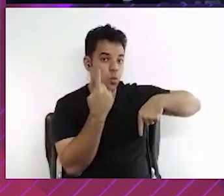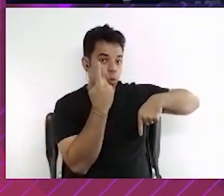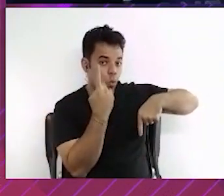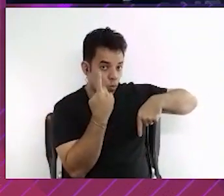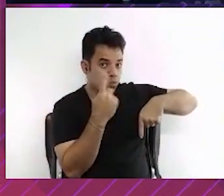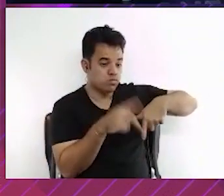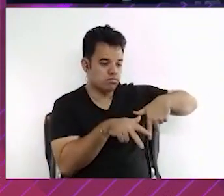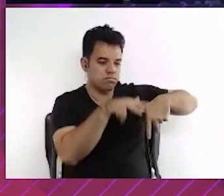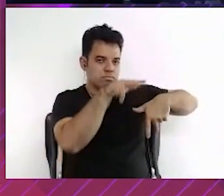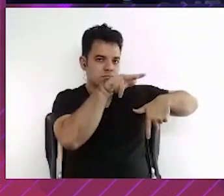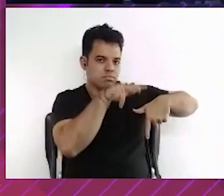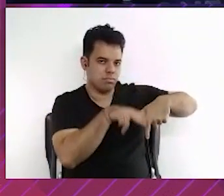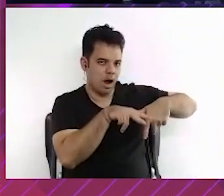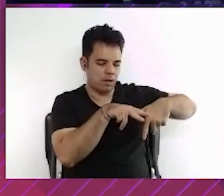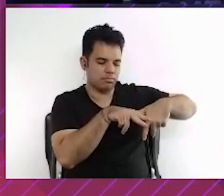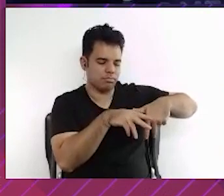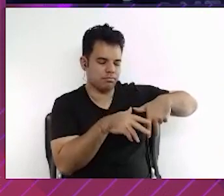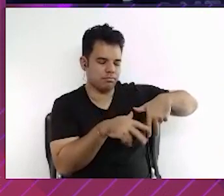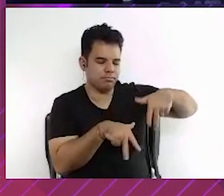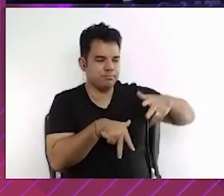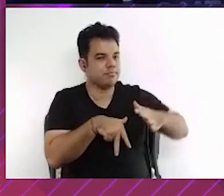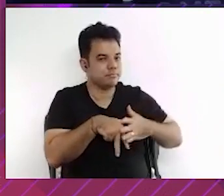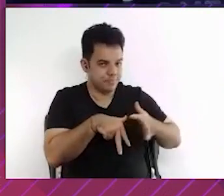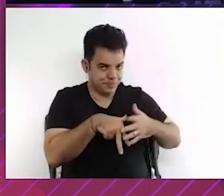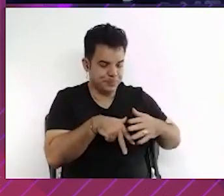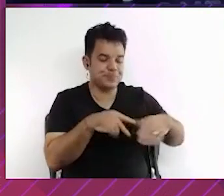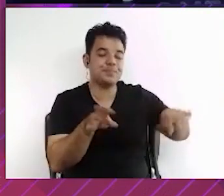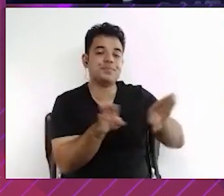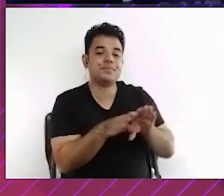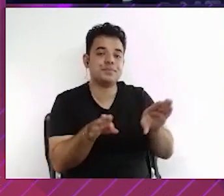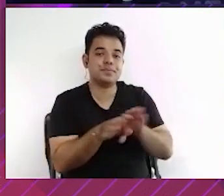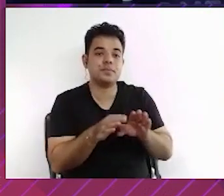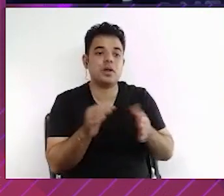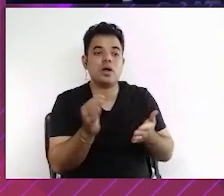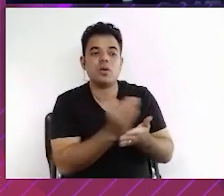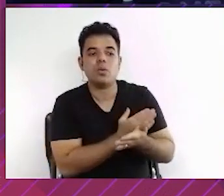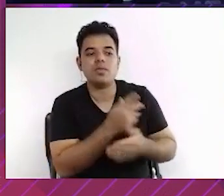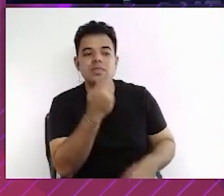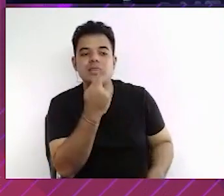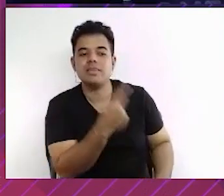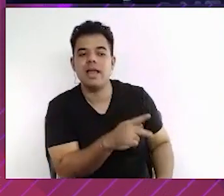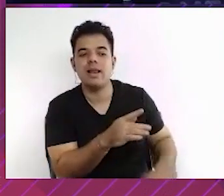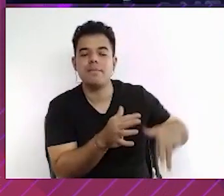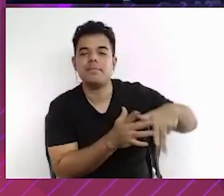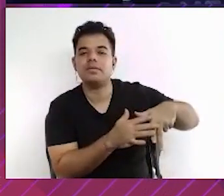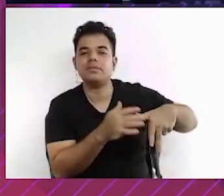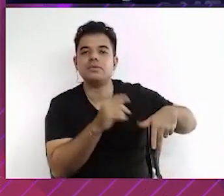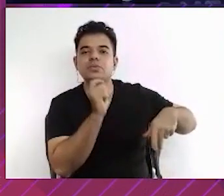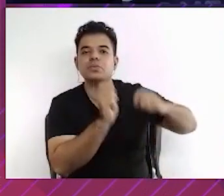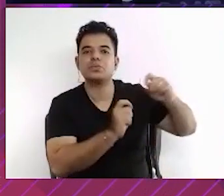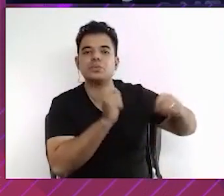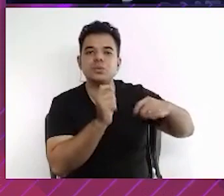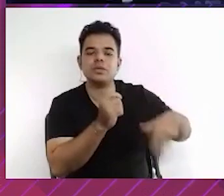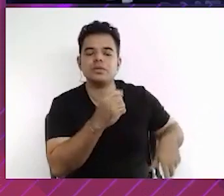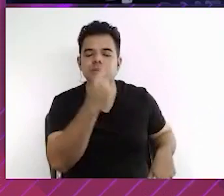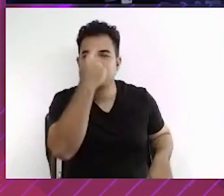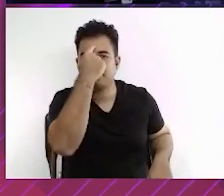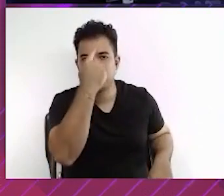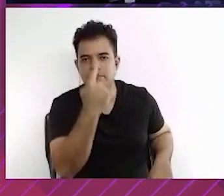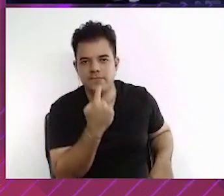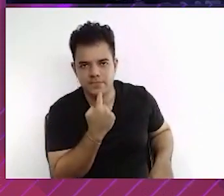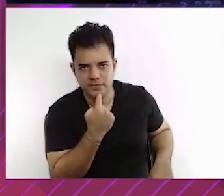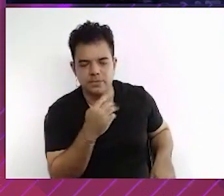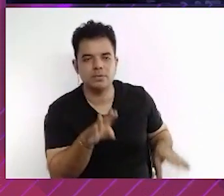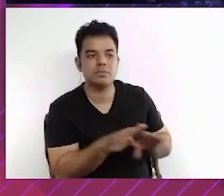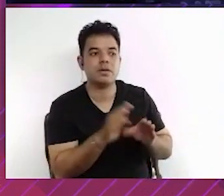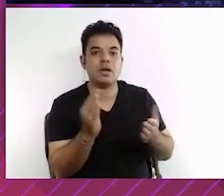vão estar distribuídos de acordo com o perfil do paciente. Então, vai ter pacientes em estado mais grave, por